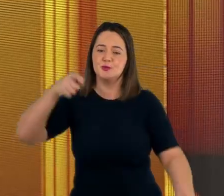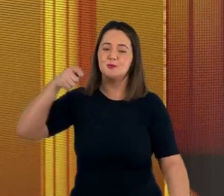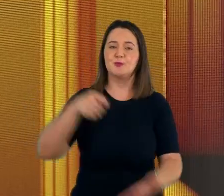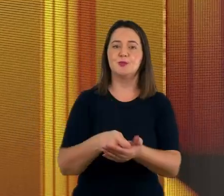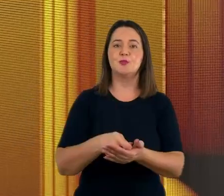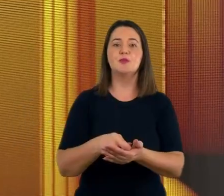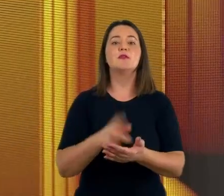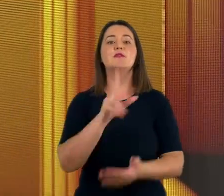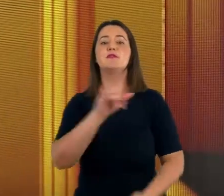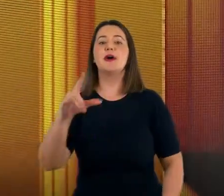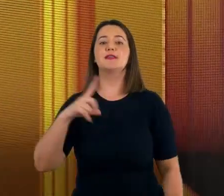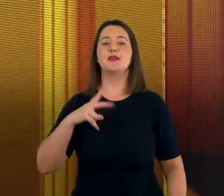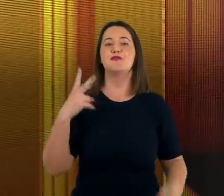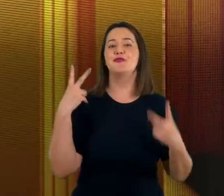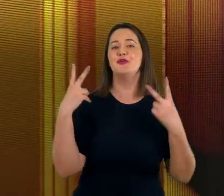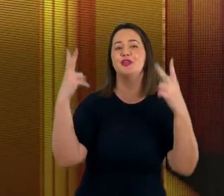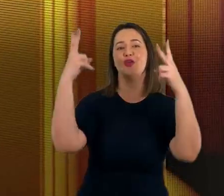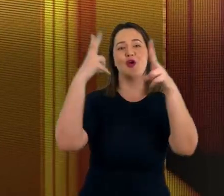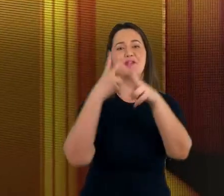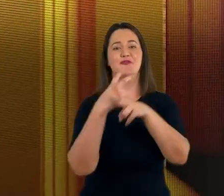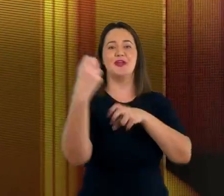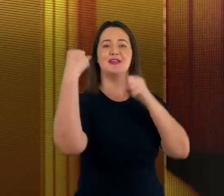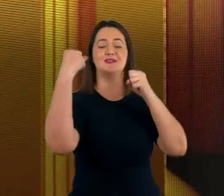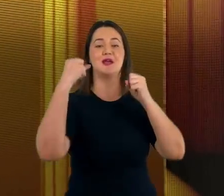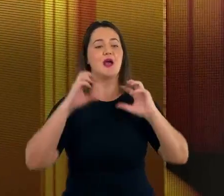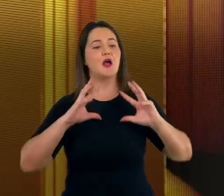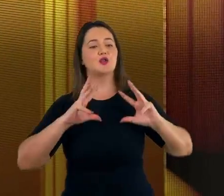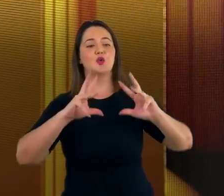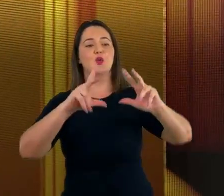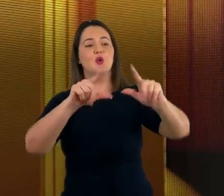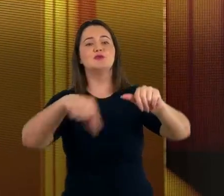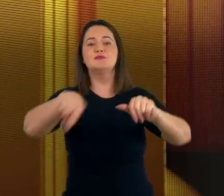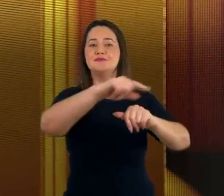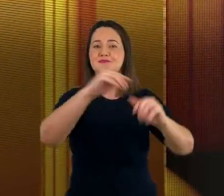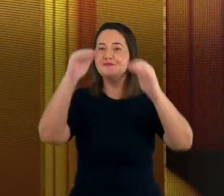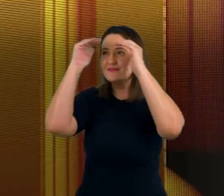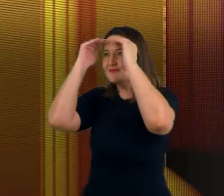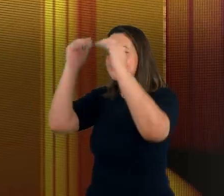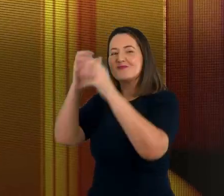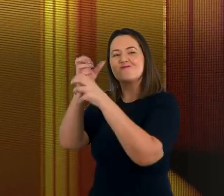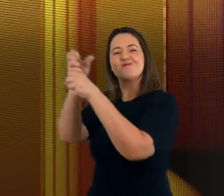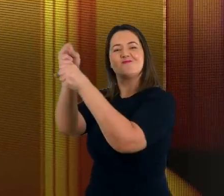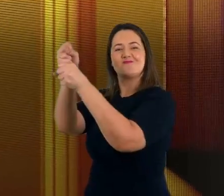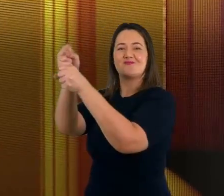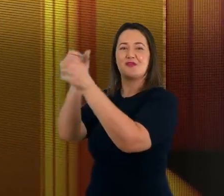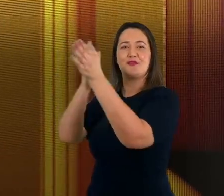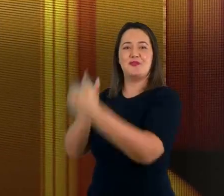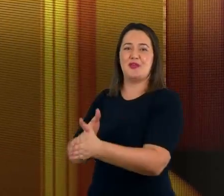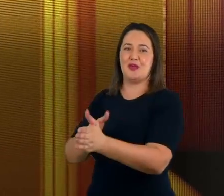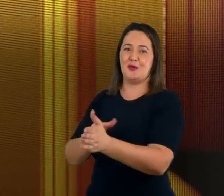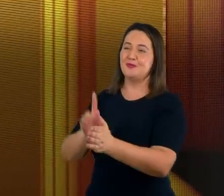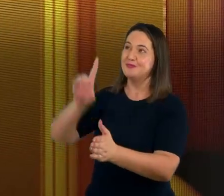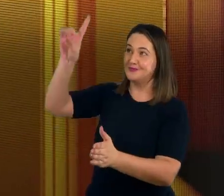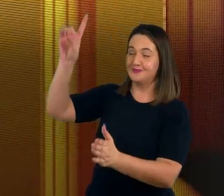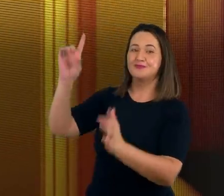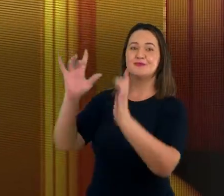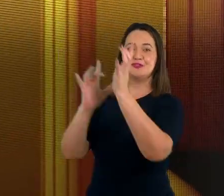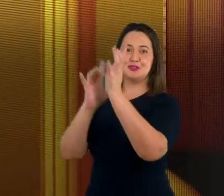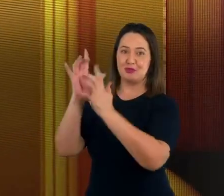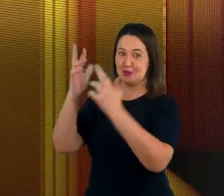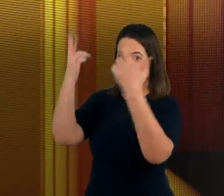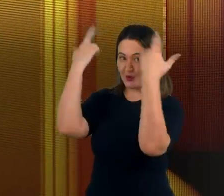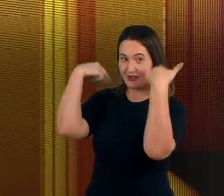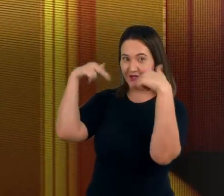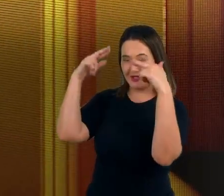trará consigo a vitória última para todos aqueles que ficarem fiéis ao lado de Cristo,